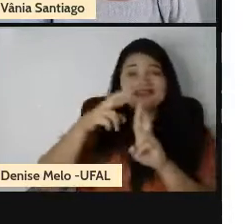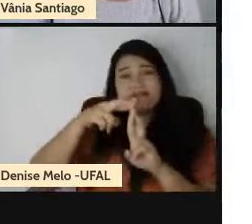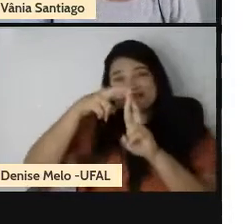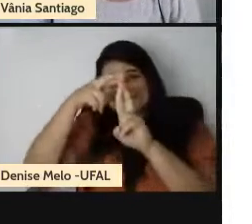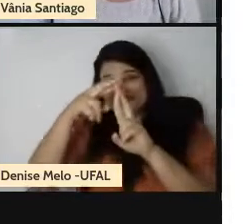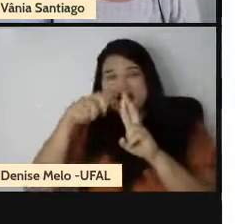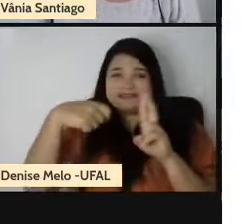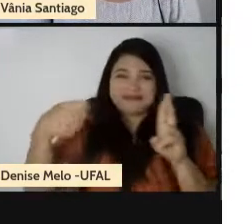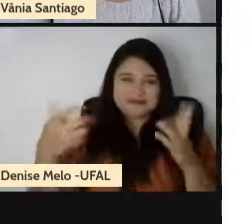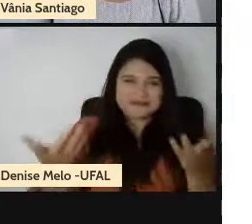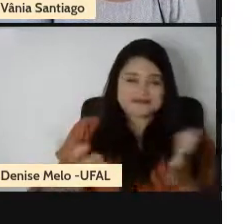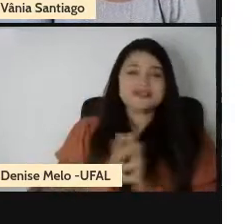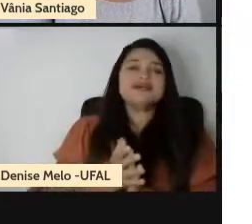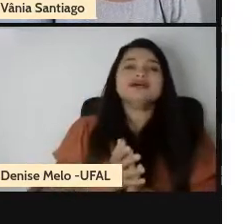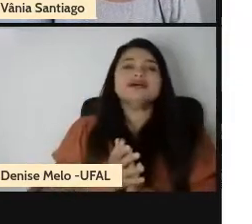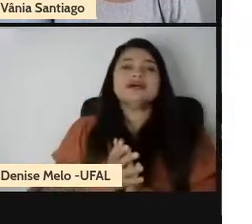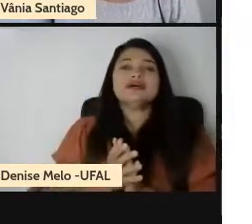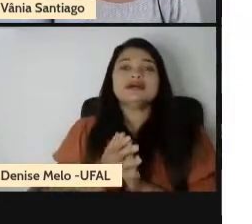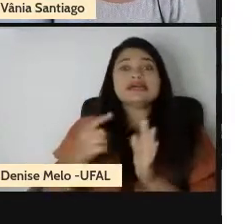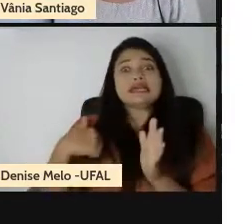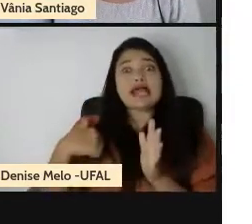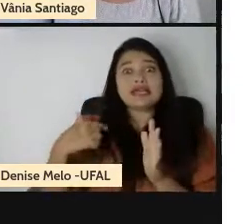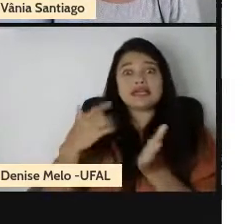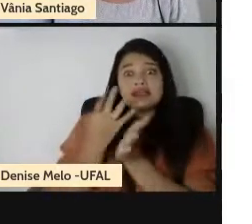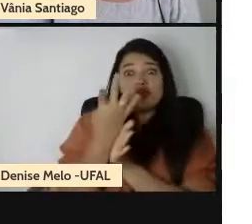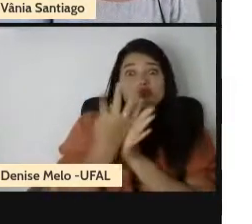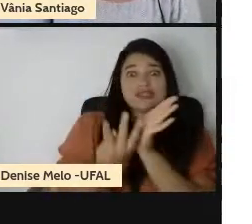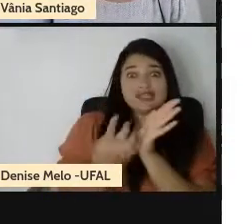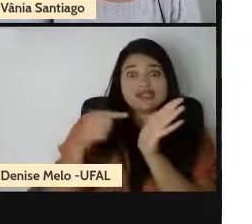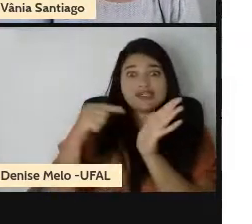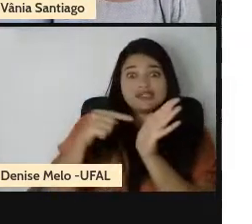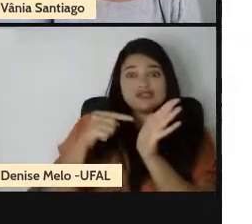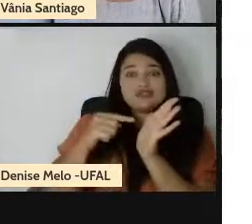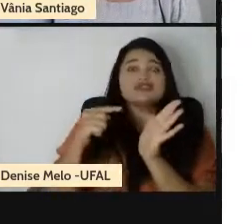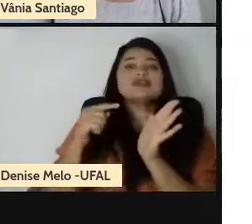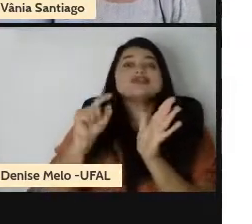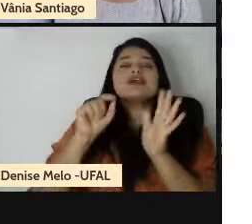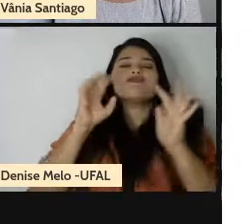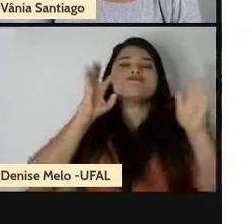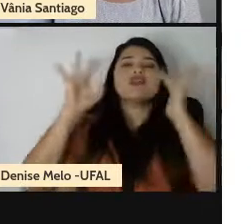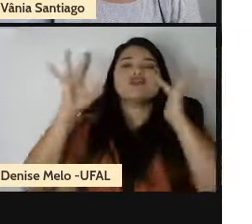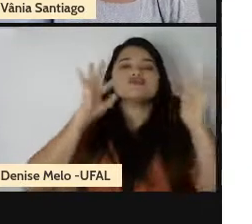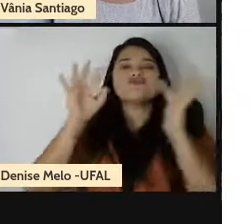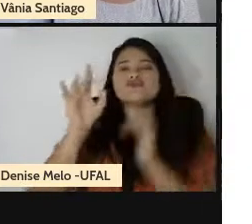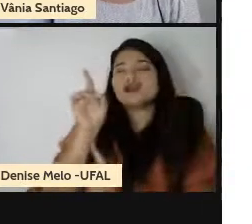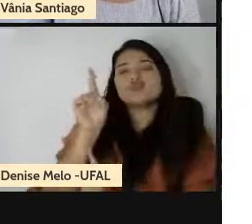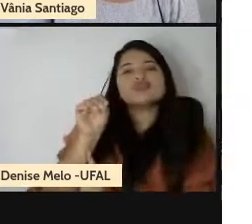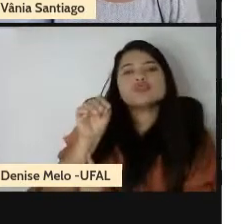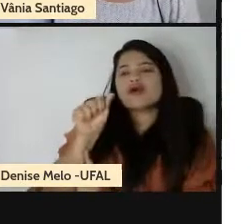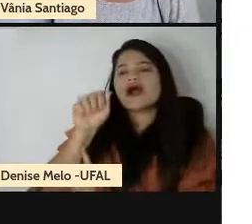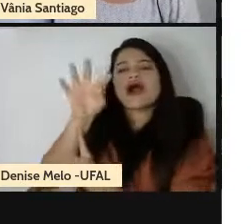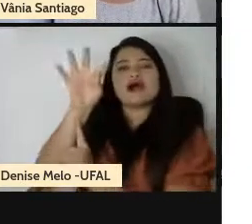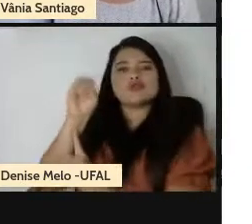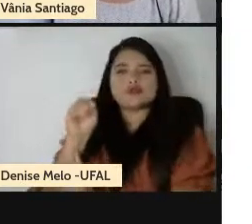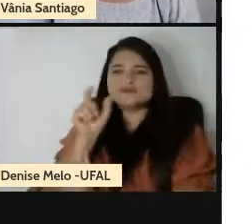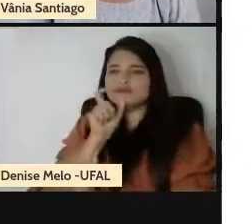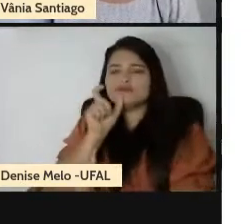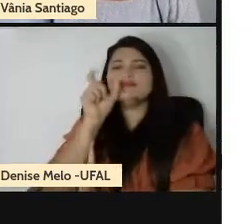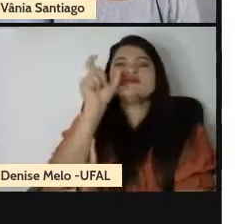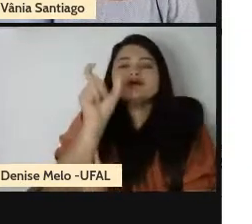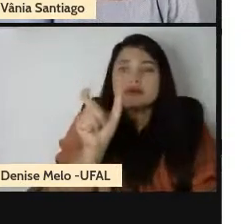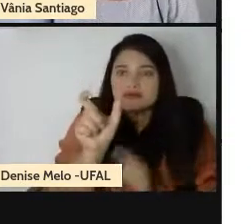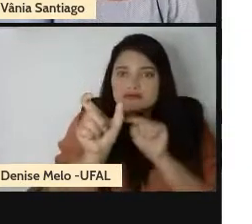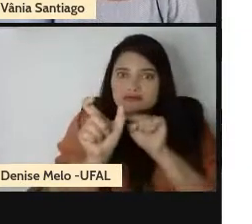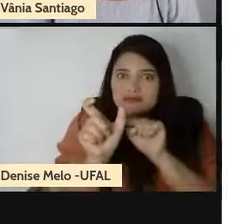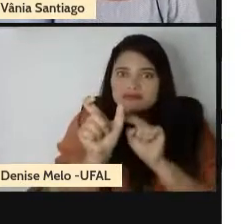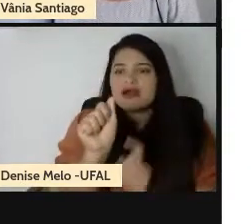gente chega, a partir do texto da filosofia do ato, pensando na participatividade do TIOS,